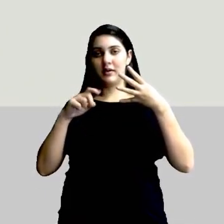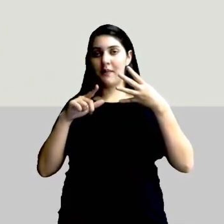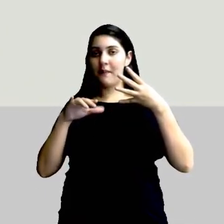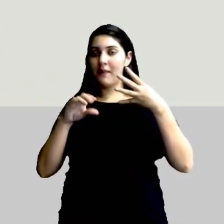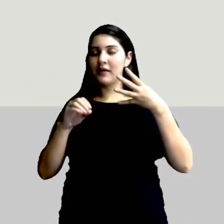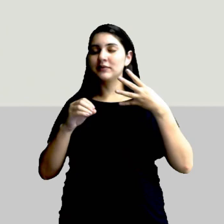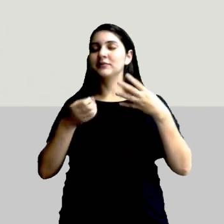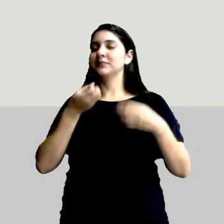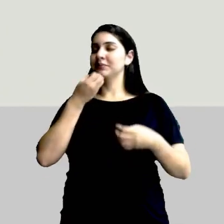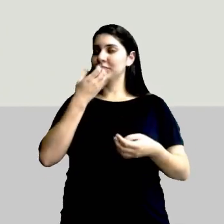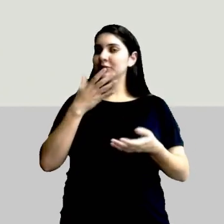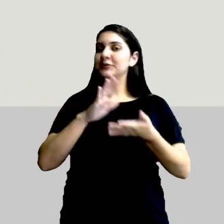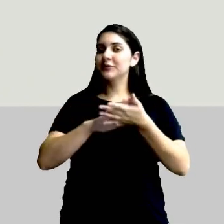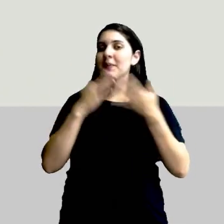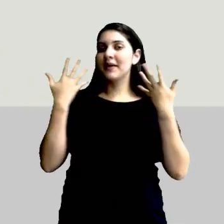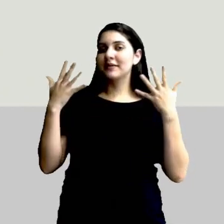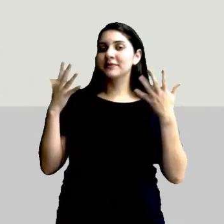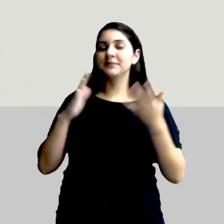trapézio. Muito bem.